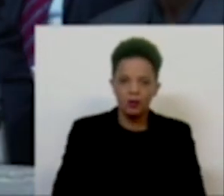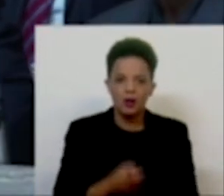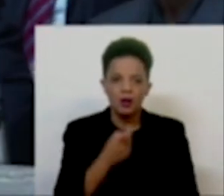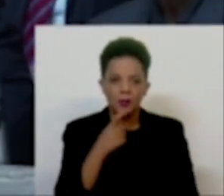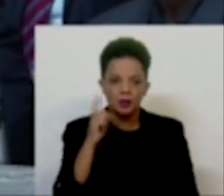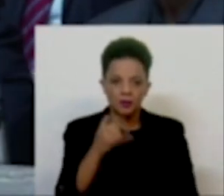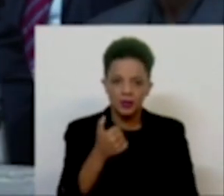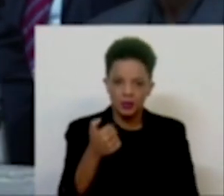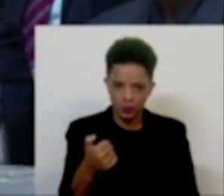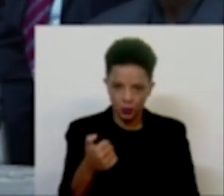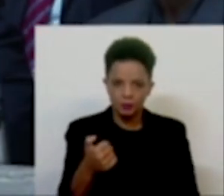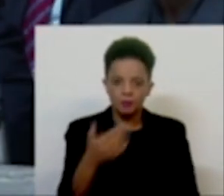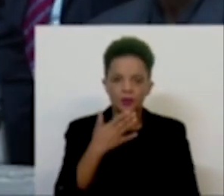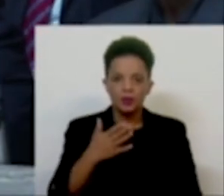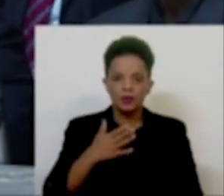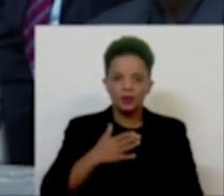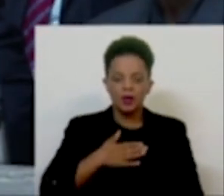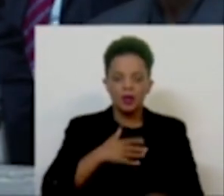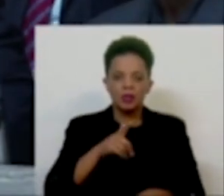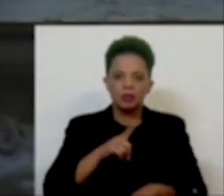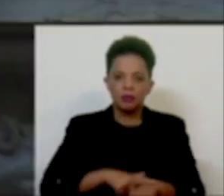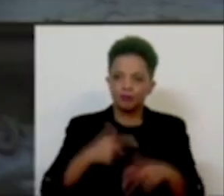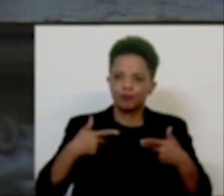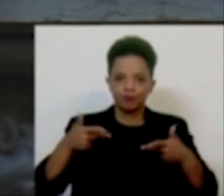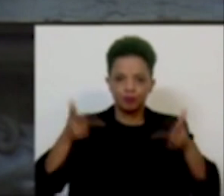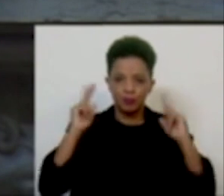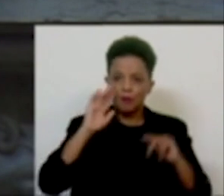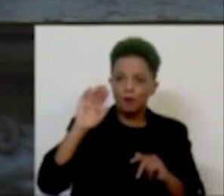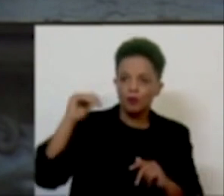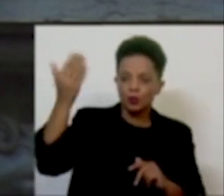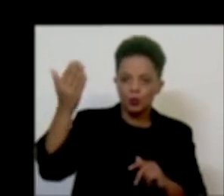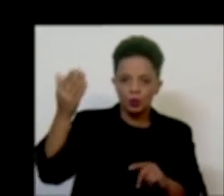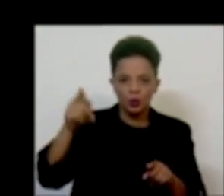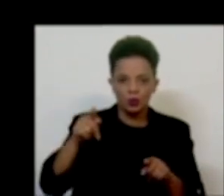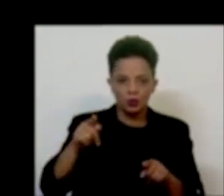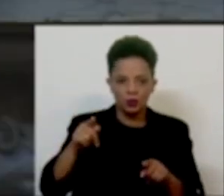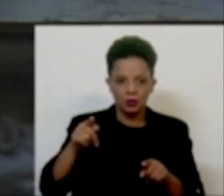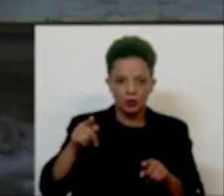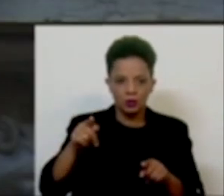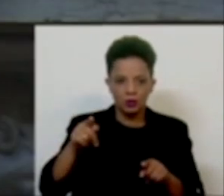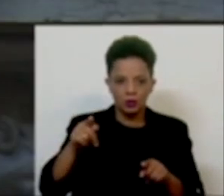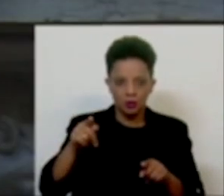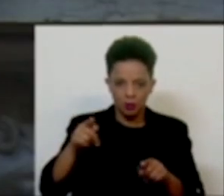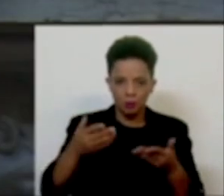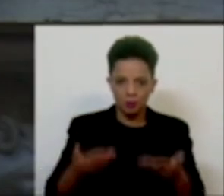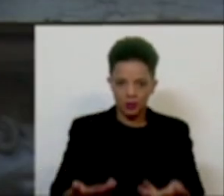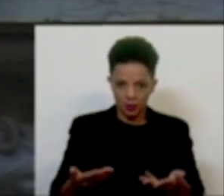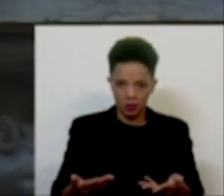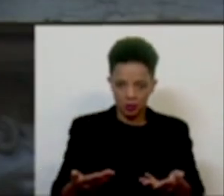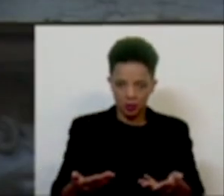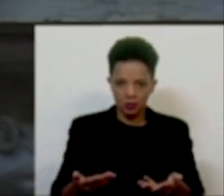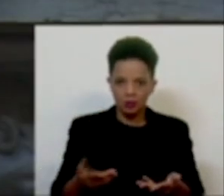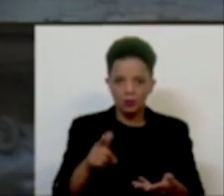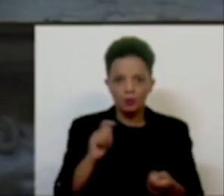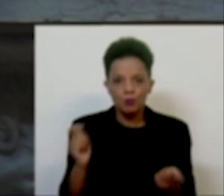Abril libertou-nos do tempo. O futuro deixou de reduzir-se à visão do presente.